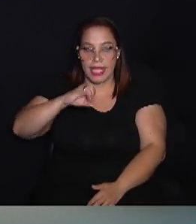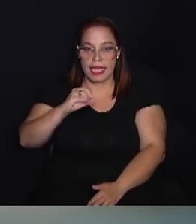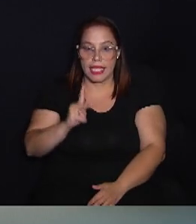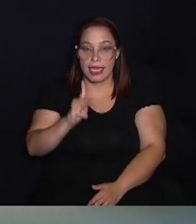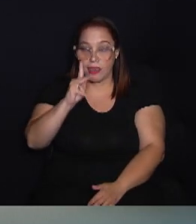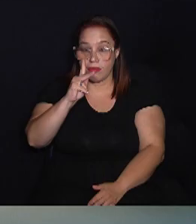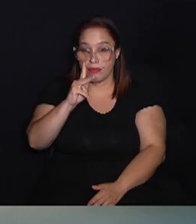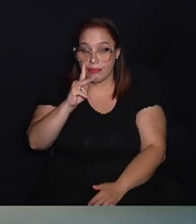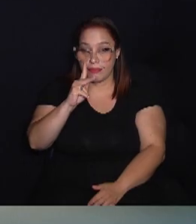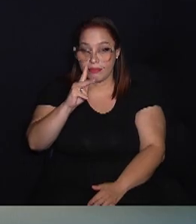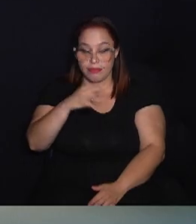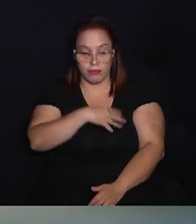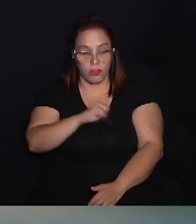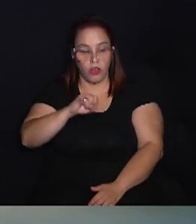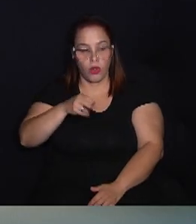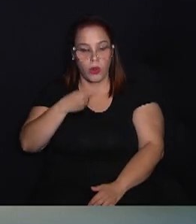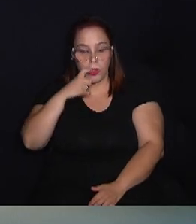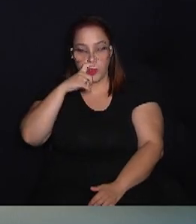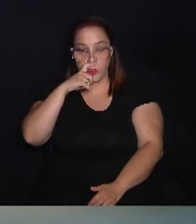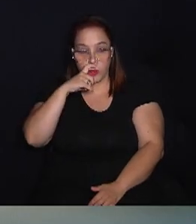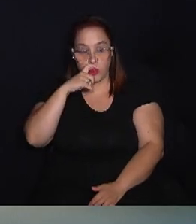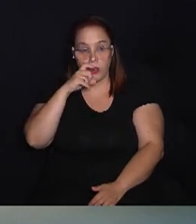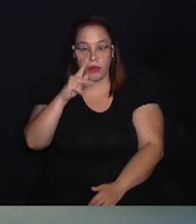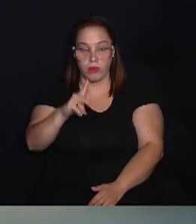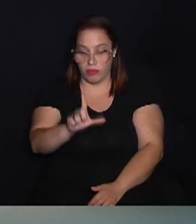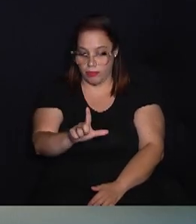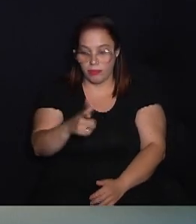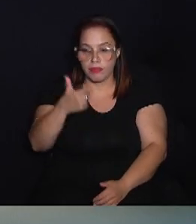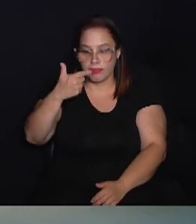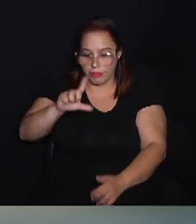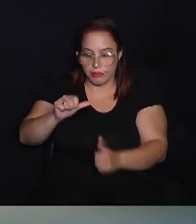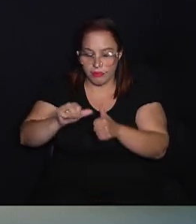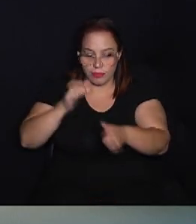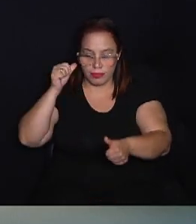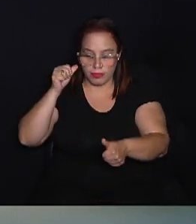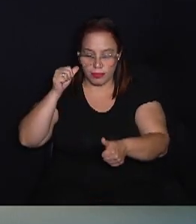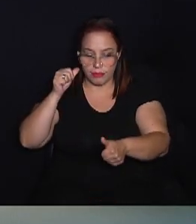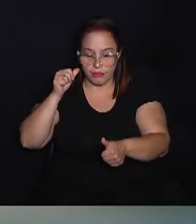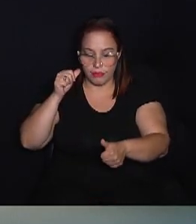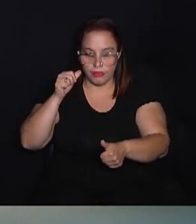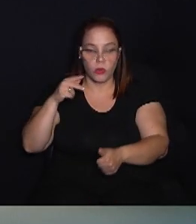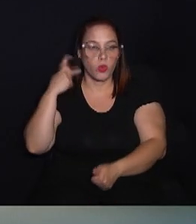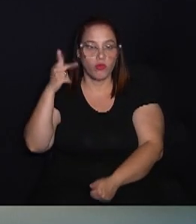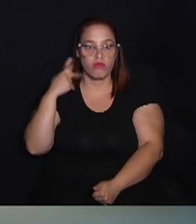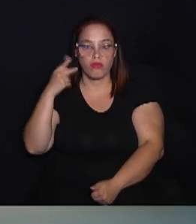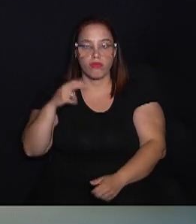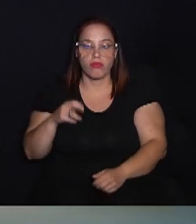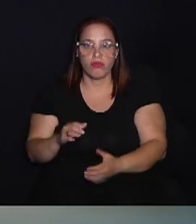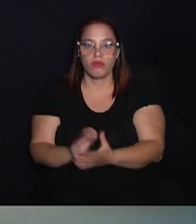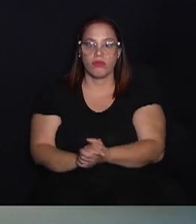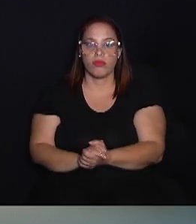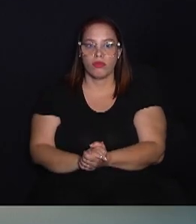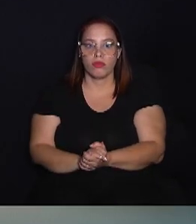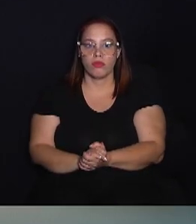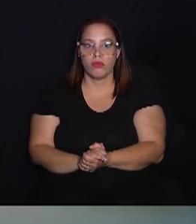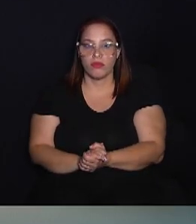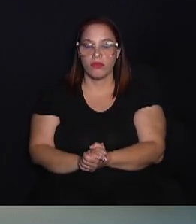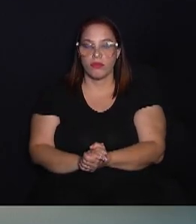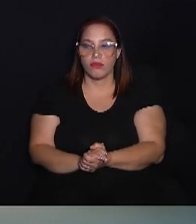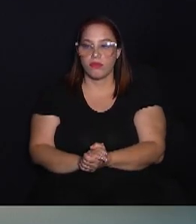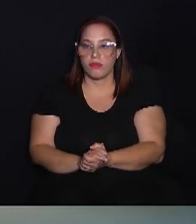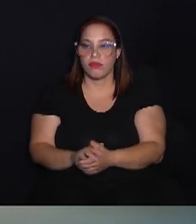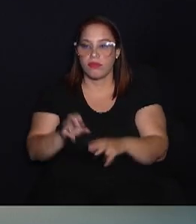2025-2028. Marcelo Silva, do PP, conseguiu a reeleição à Câmara Municipal de Campinas. Lembrando que nós